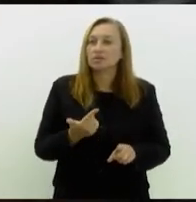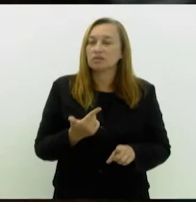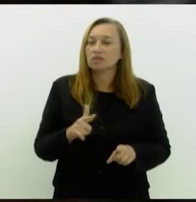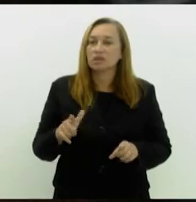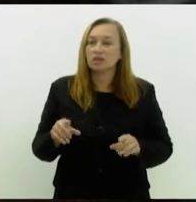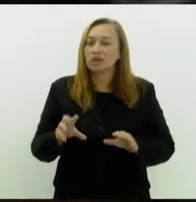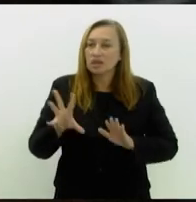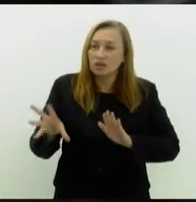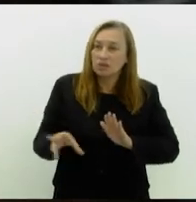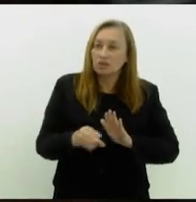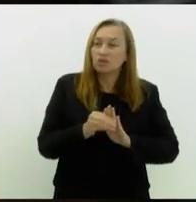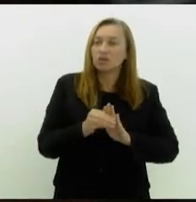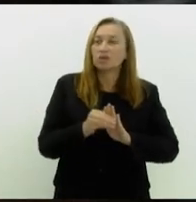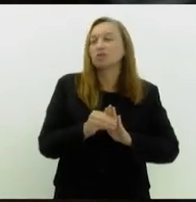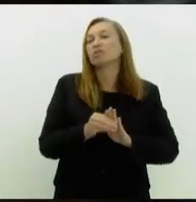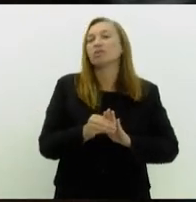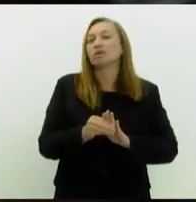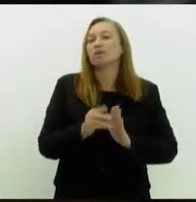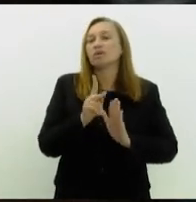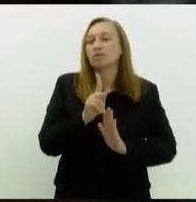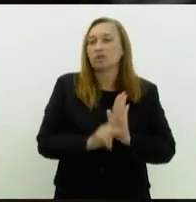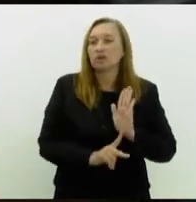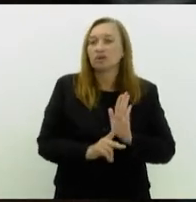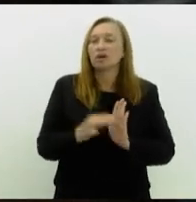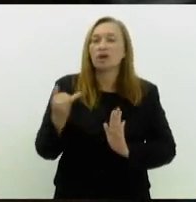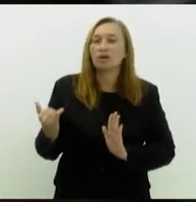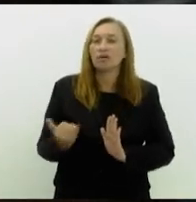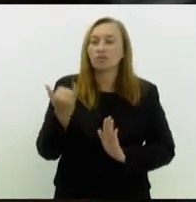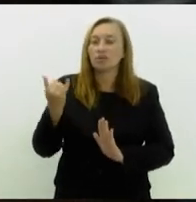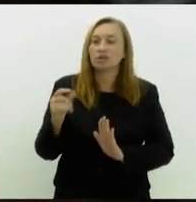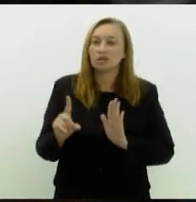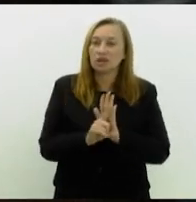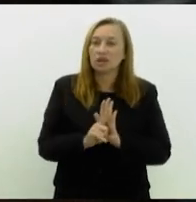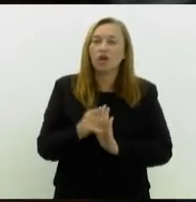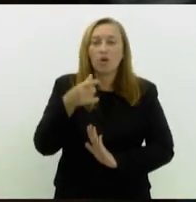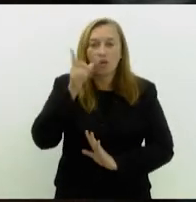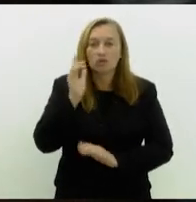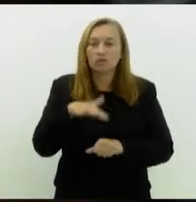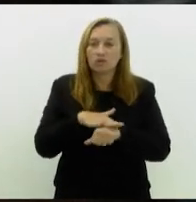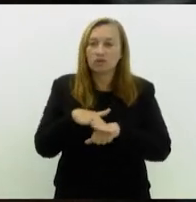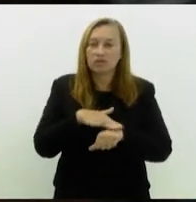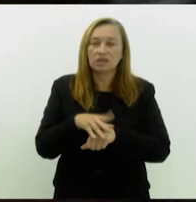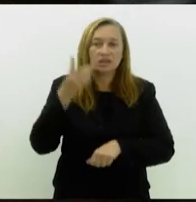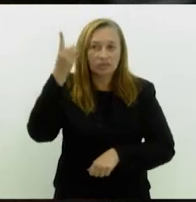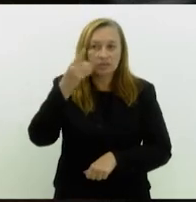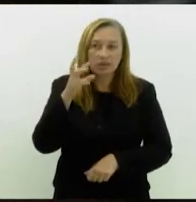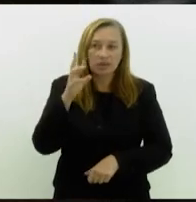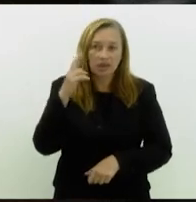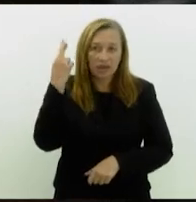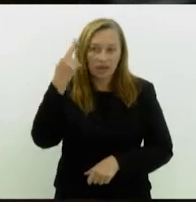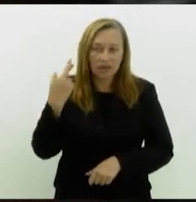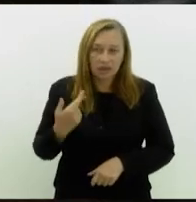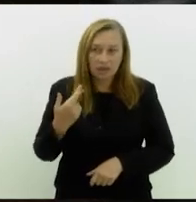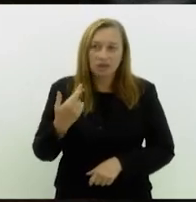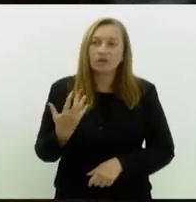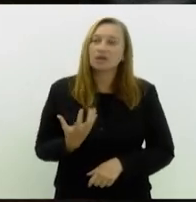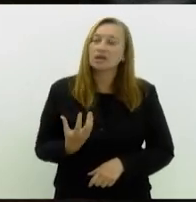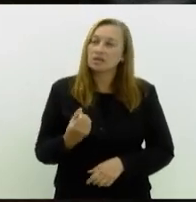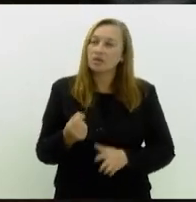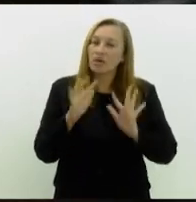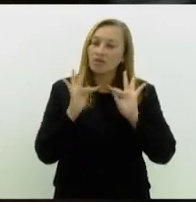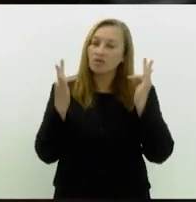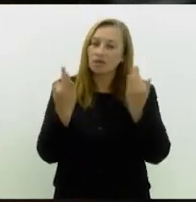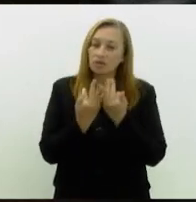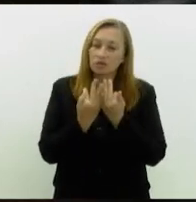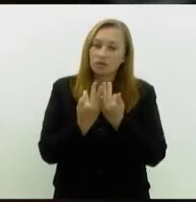emendas ao projeto e é uma lei importante pro Rio de Janeiro ontem mesmo conversava com a deputada Renata Souza a respeito que recebeu a família